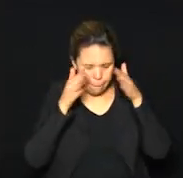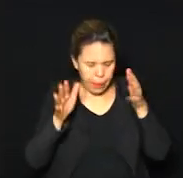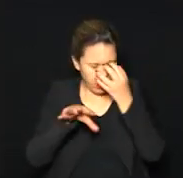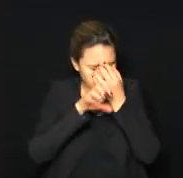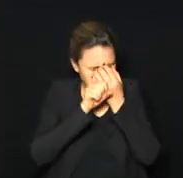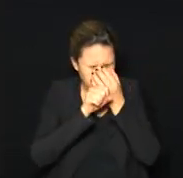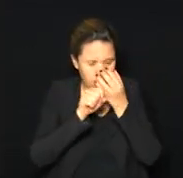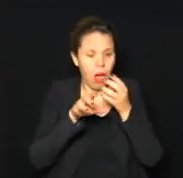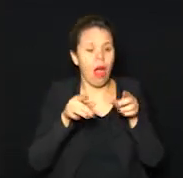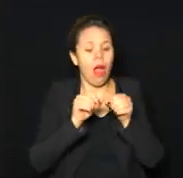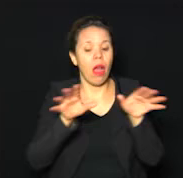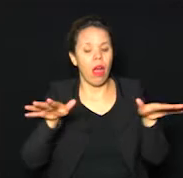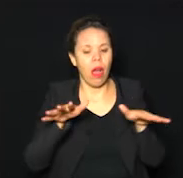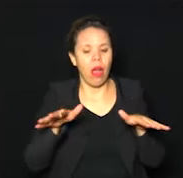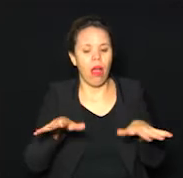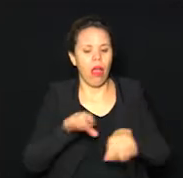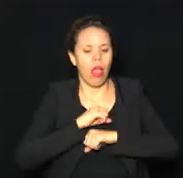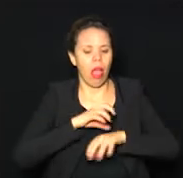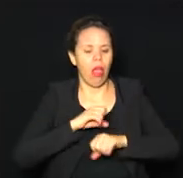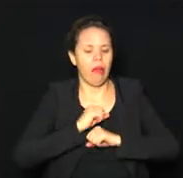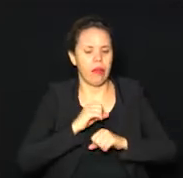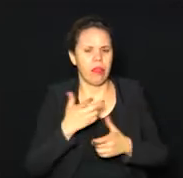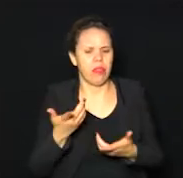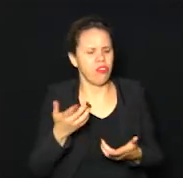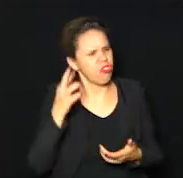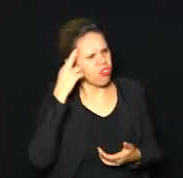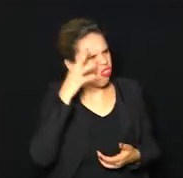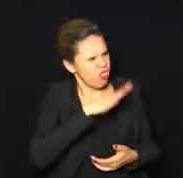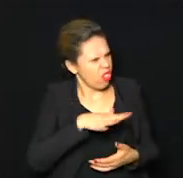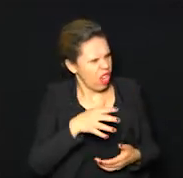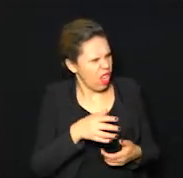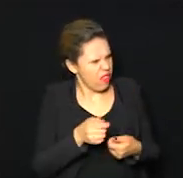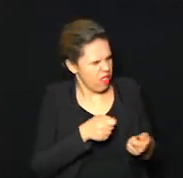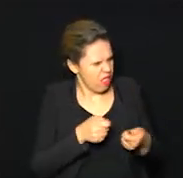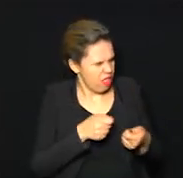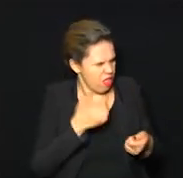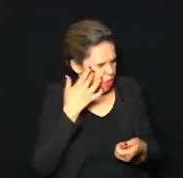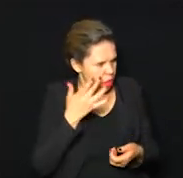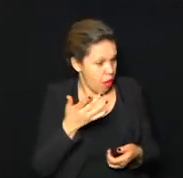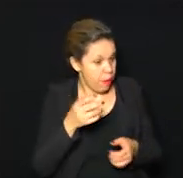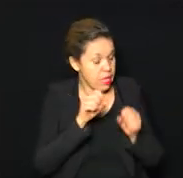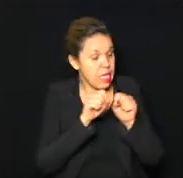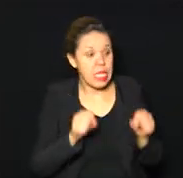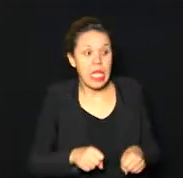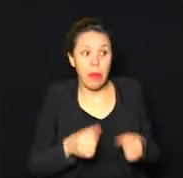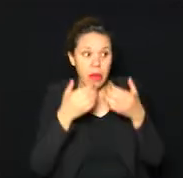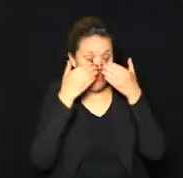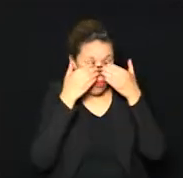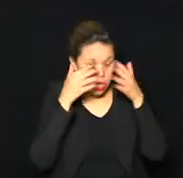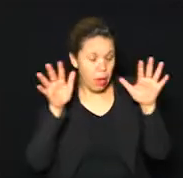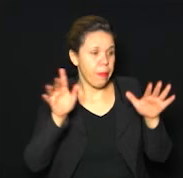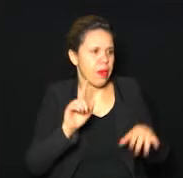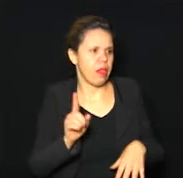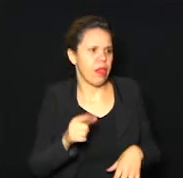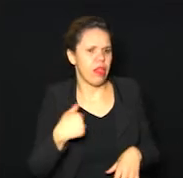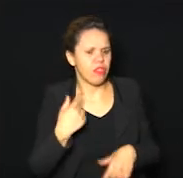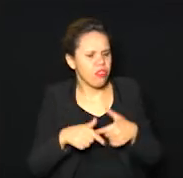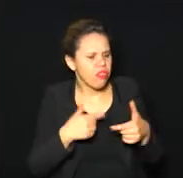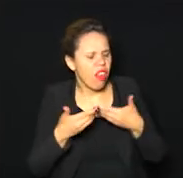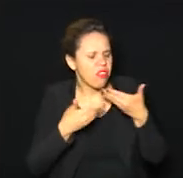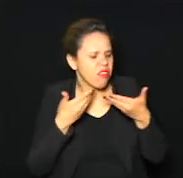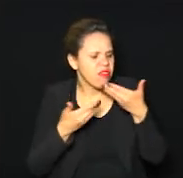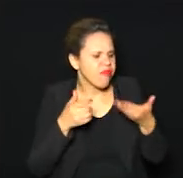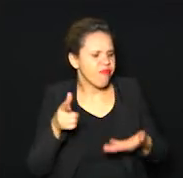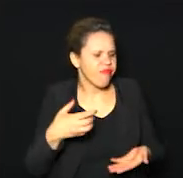Estava considerando que era para lidar como o sistema não fosse abrir. Então, é assim que a gente é tratado, né?